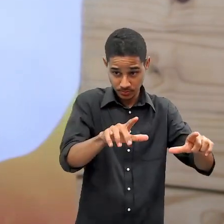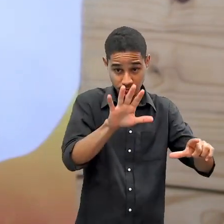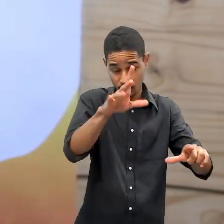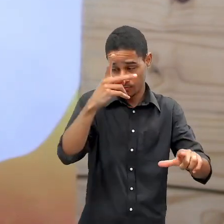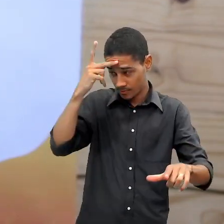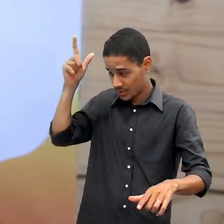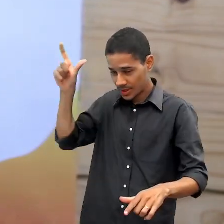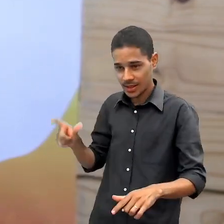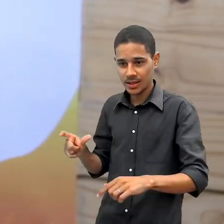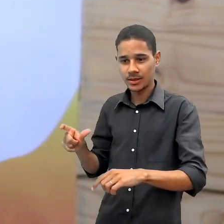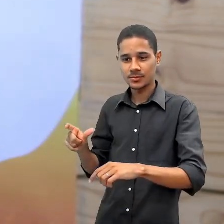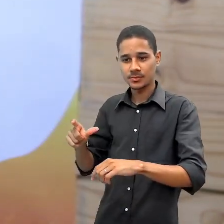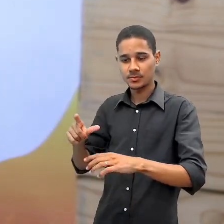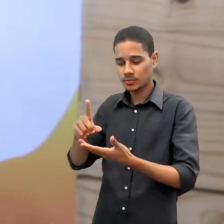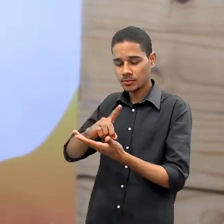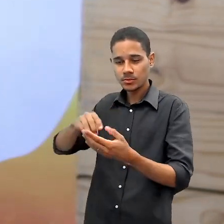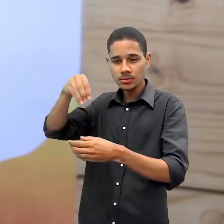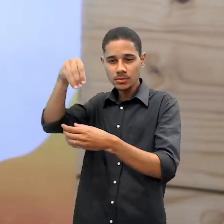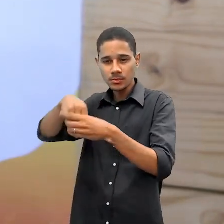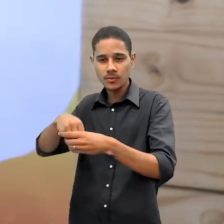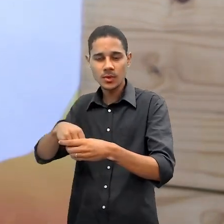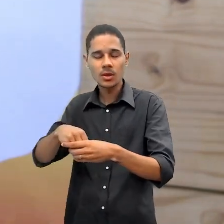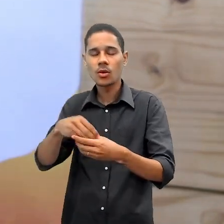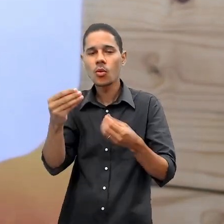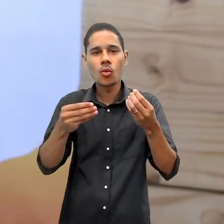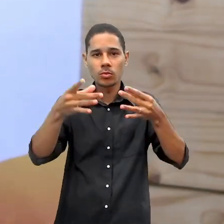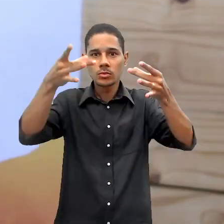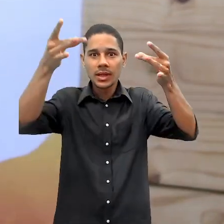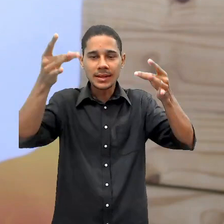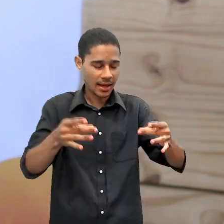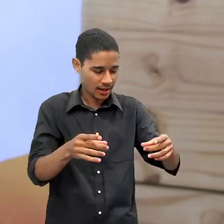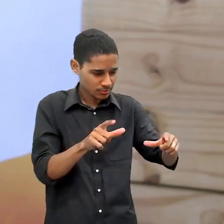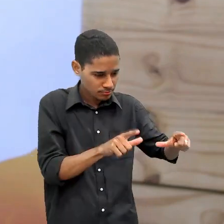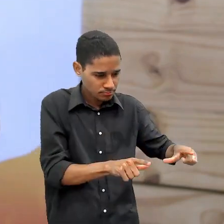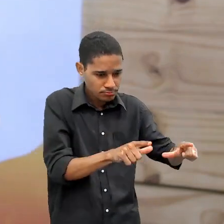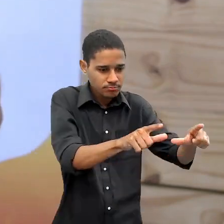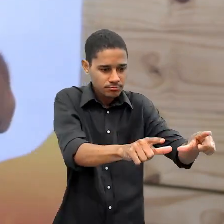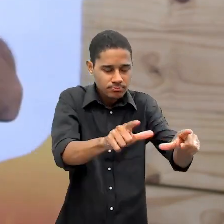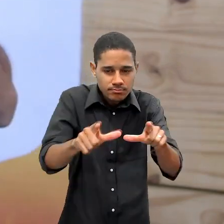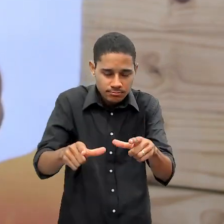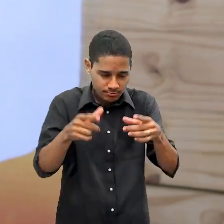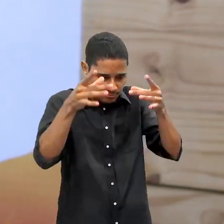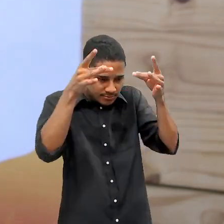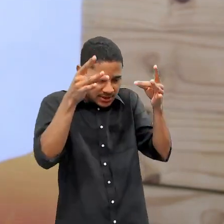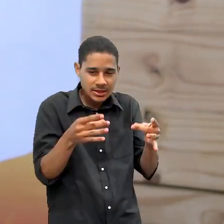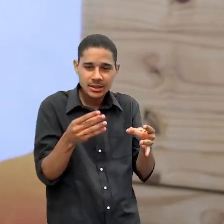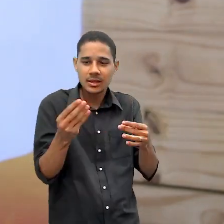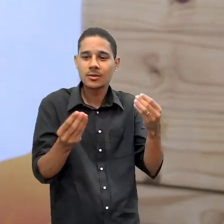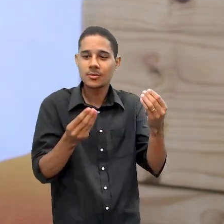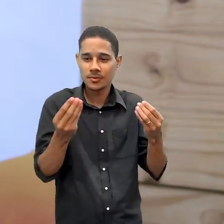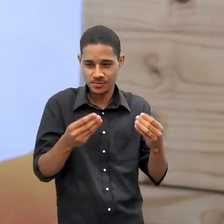vai trabalhar exatamente com o detalhe, com esse projeto de interiores, onde você vai